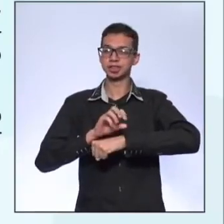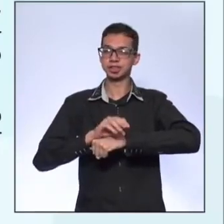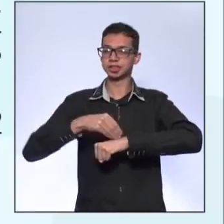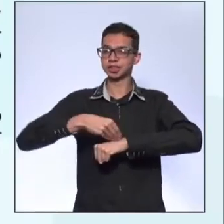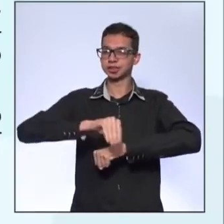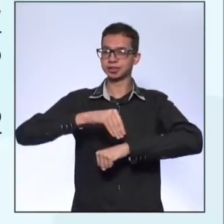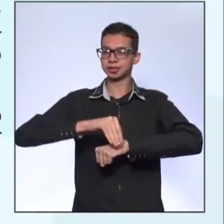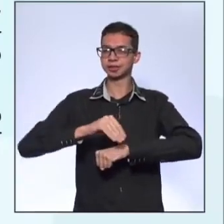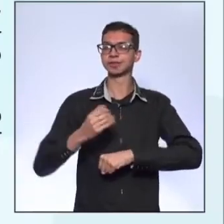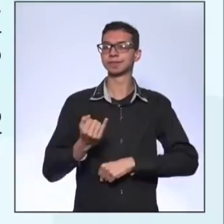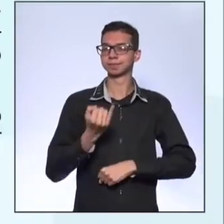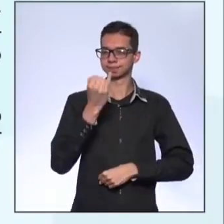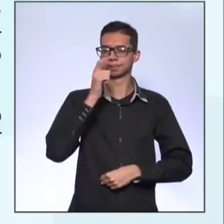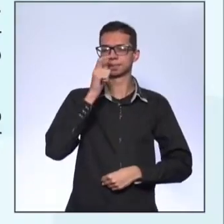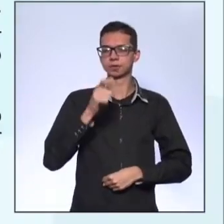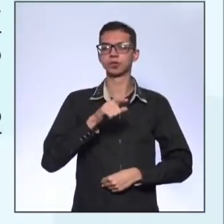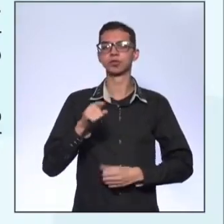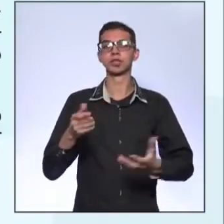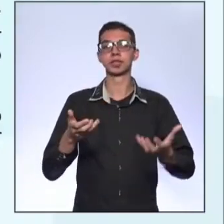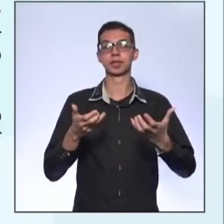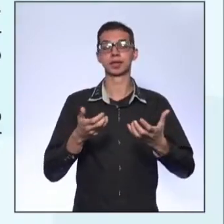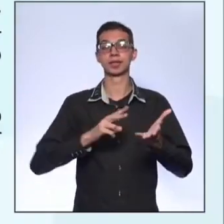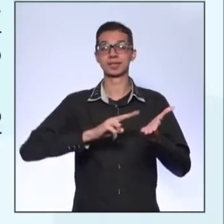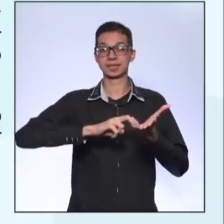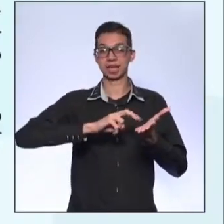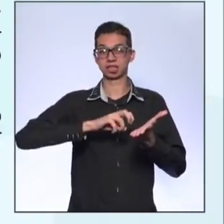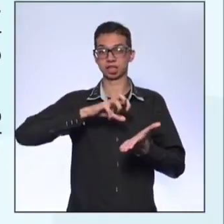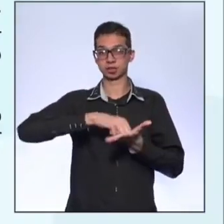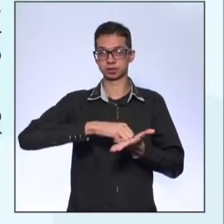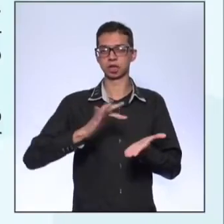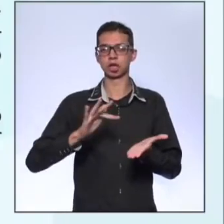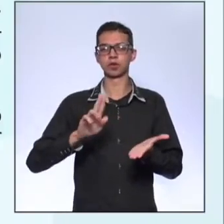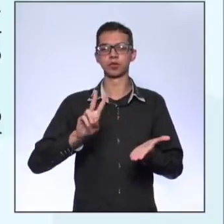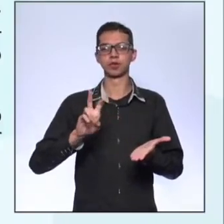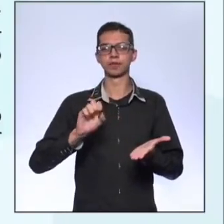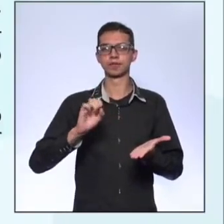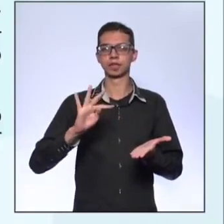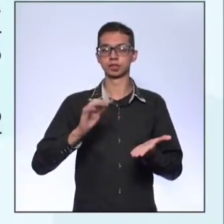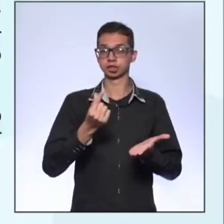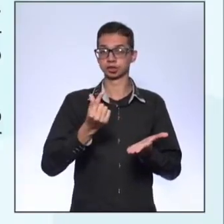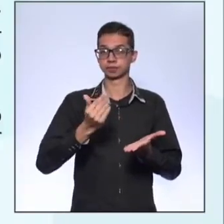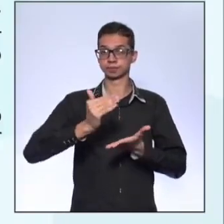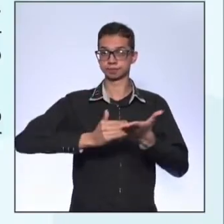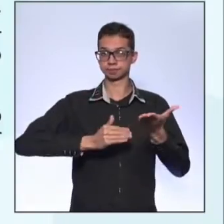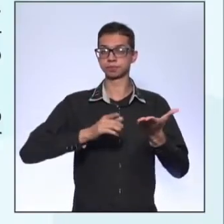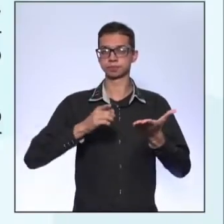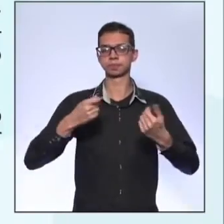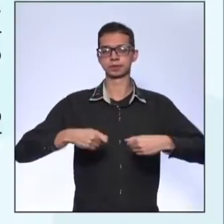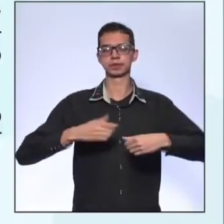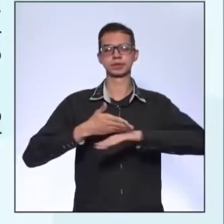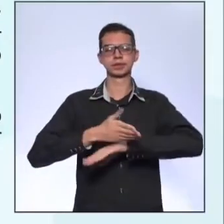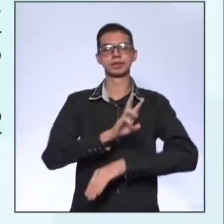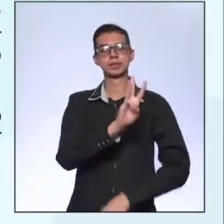solicitar isenção ou redução da taxa de inscrição à FUVEST, inicialmente devem acessar o site